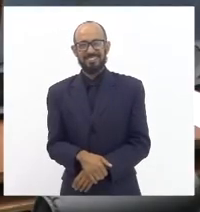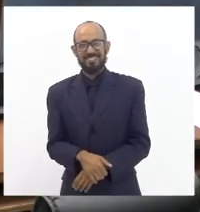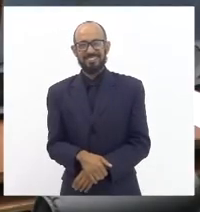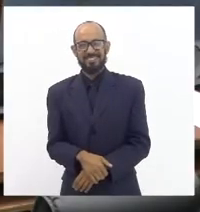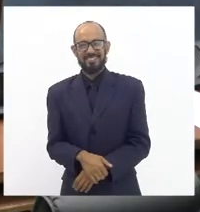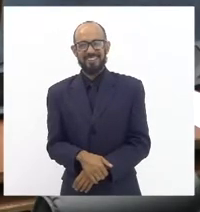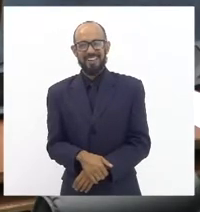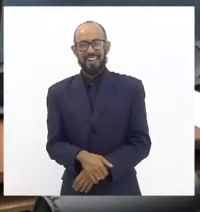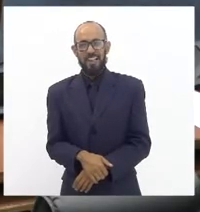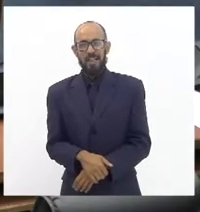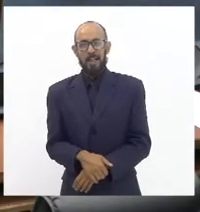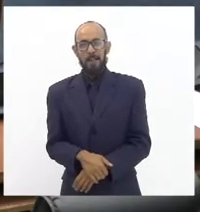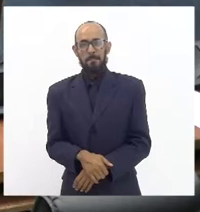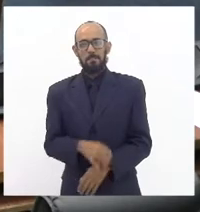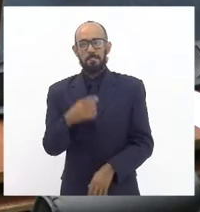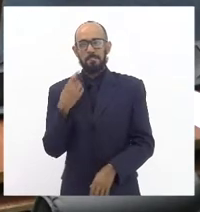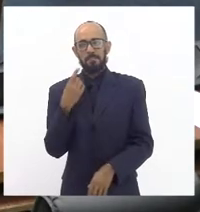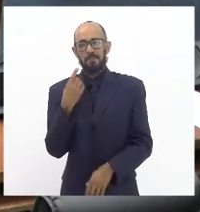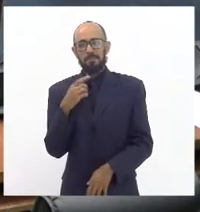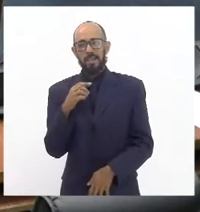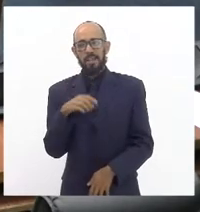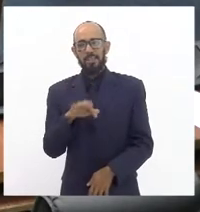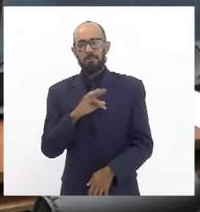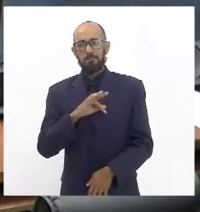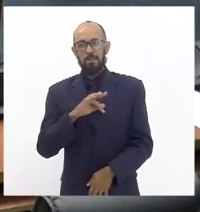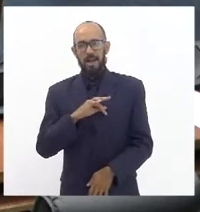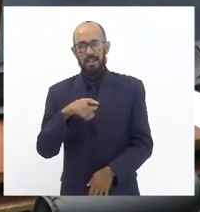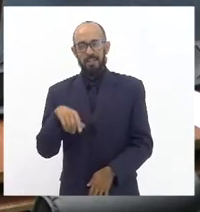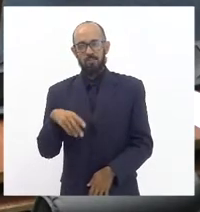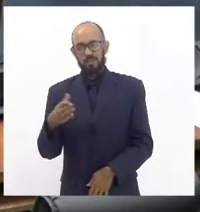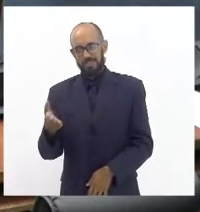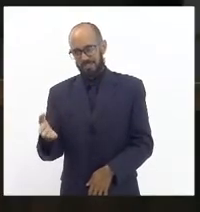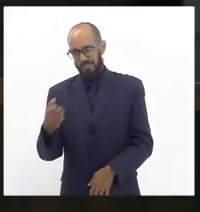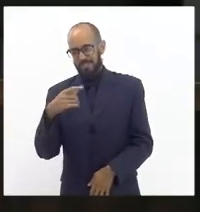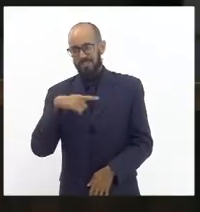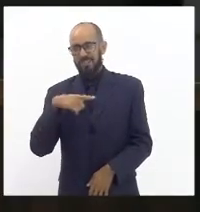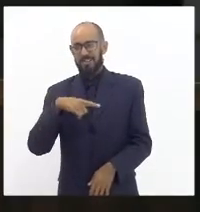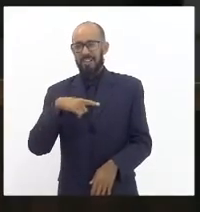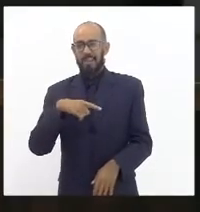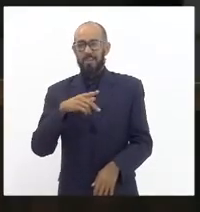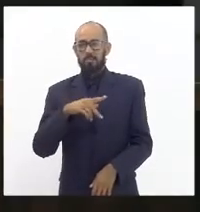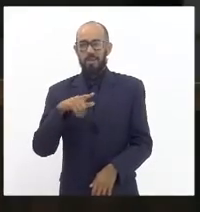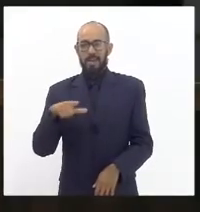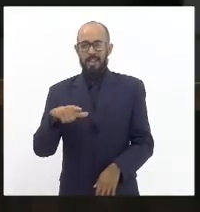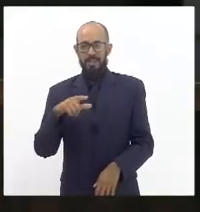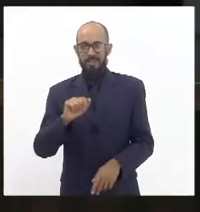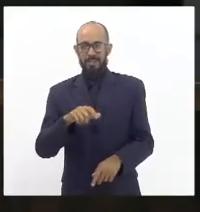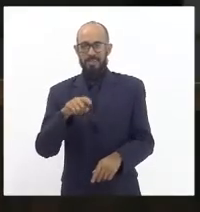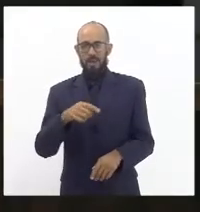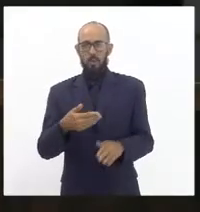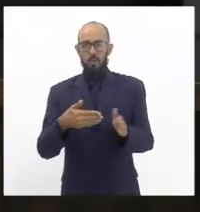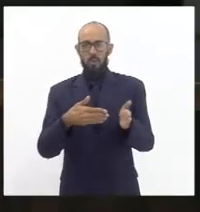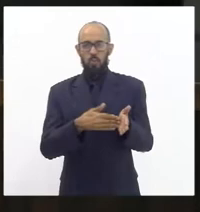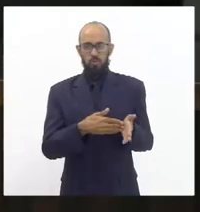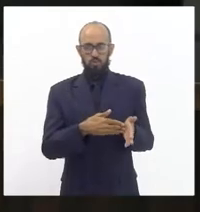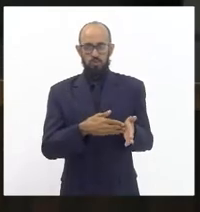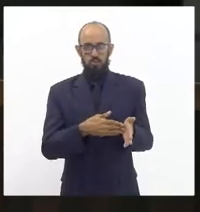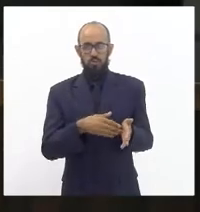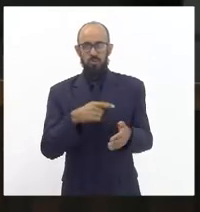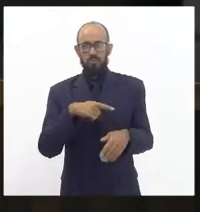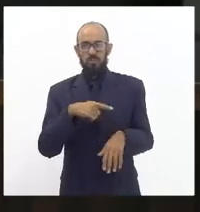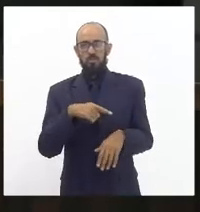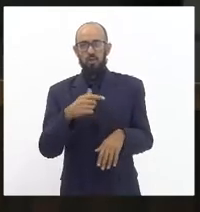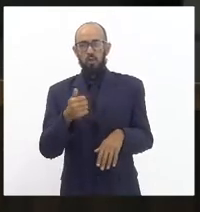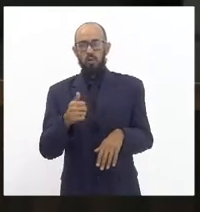o resultado da Marta posso ser nem sempre um projeto de lei que que é o último penúltimo teve